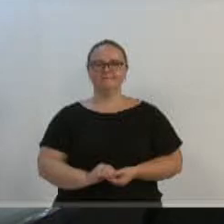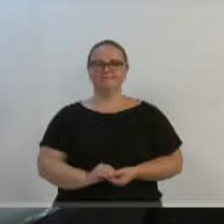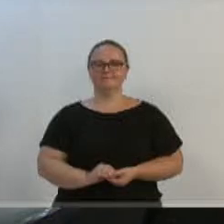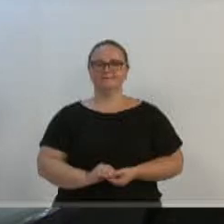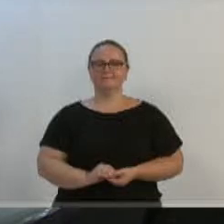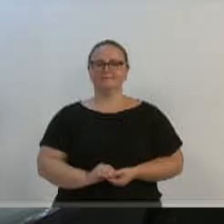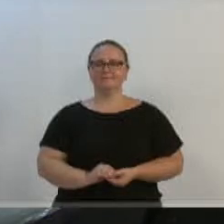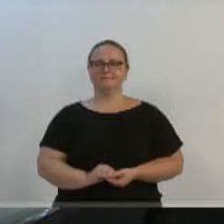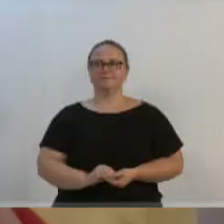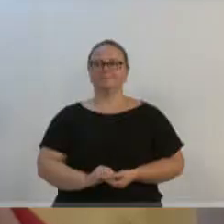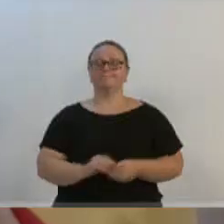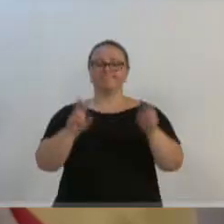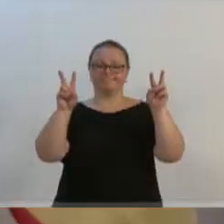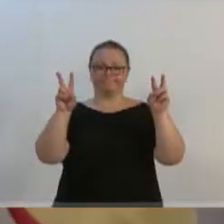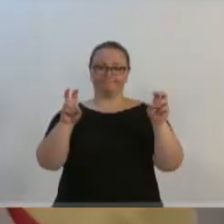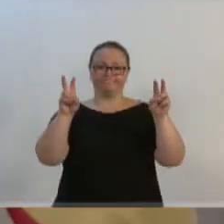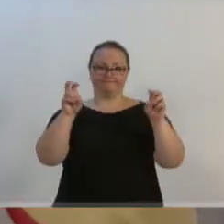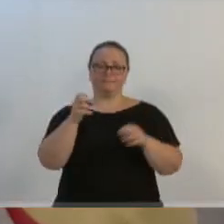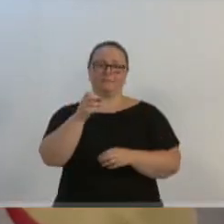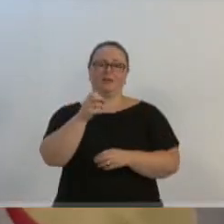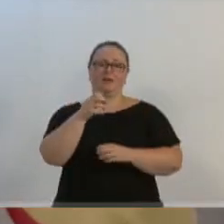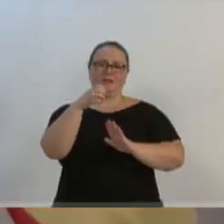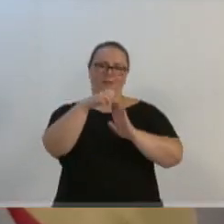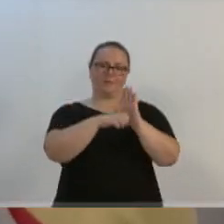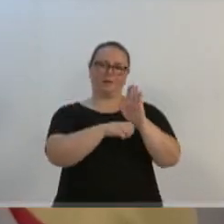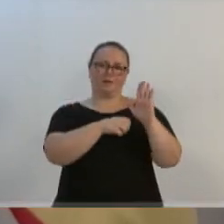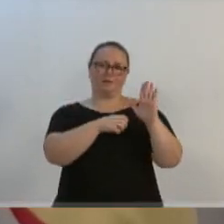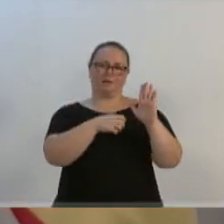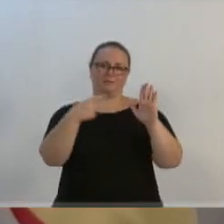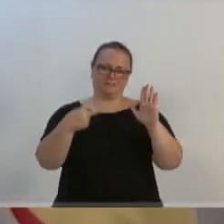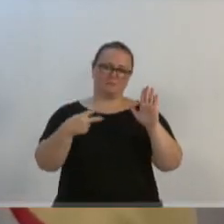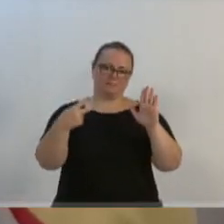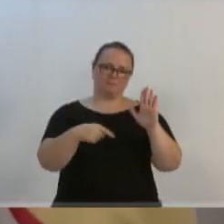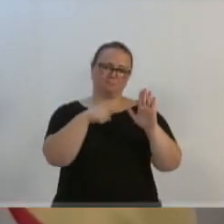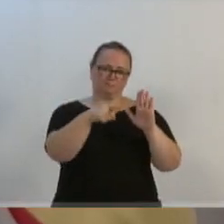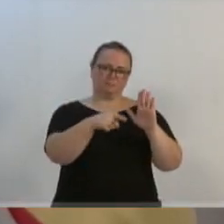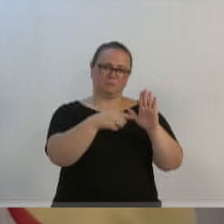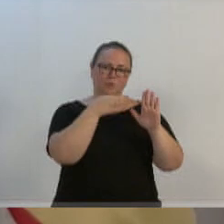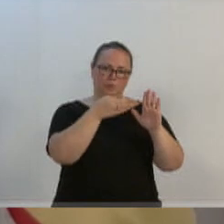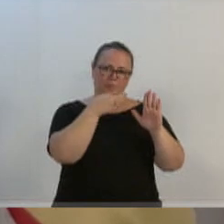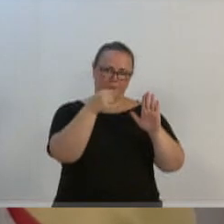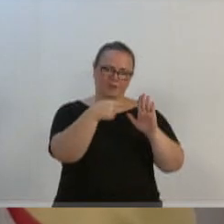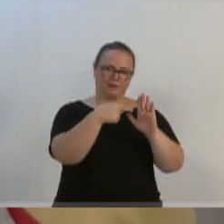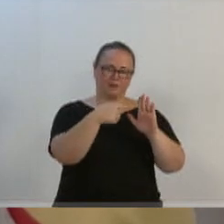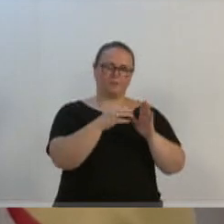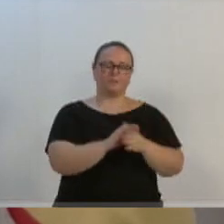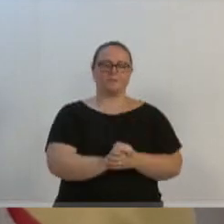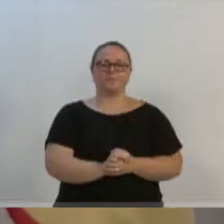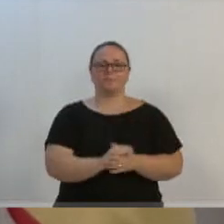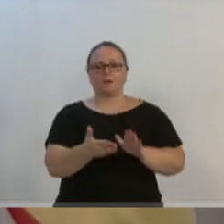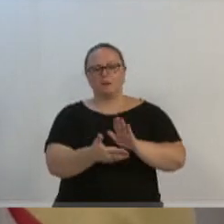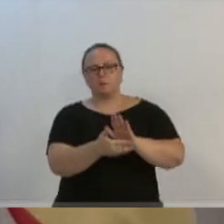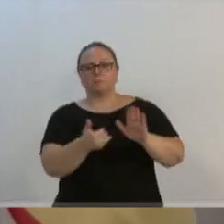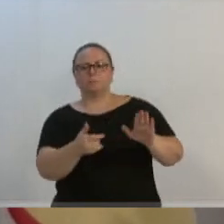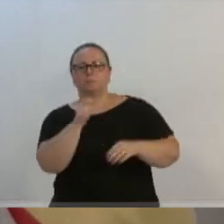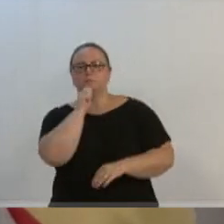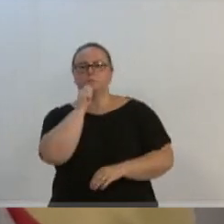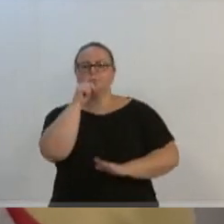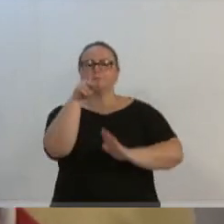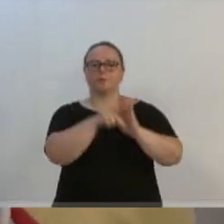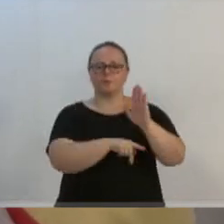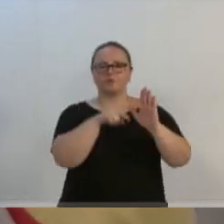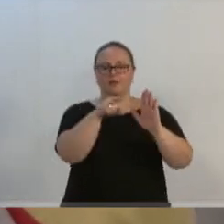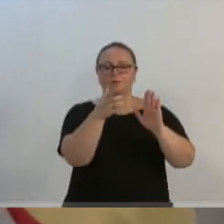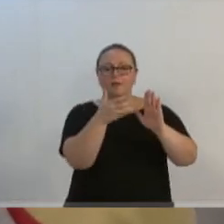no que diz respeito a essa segunda emenda do vereador, sugeriu ali, para que não seja revogada, e no projeto ela vem para